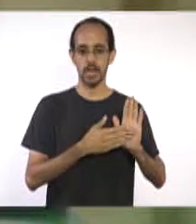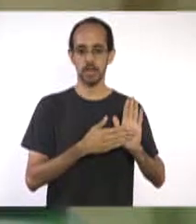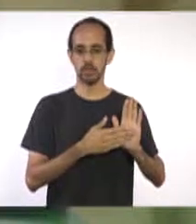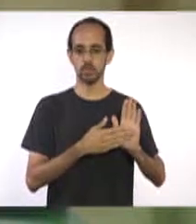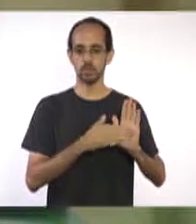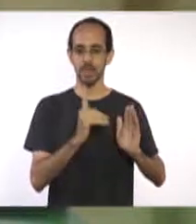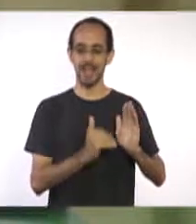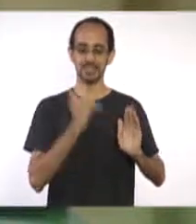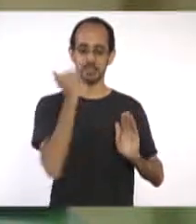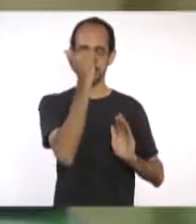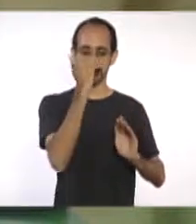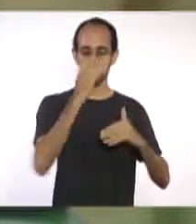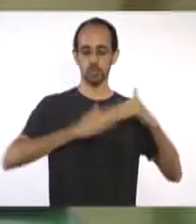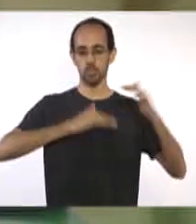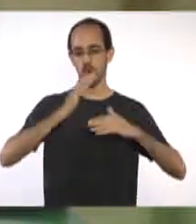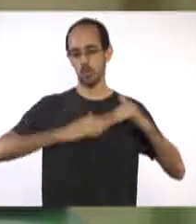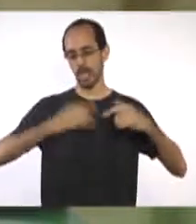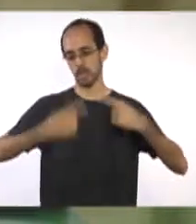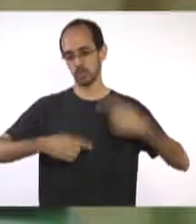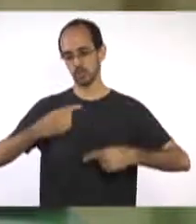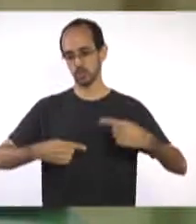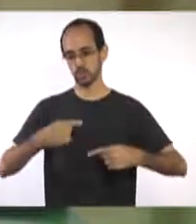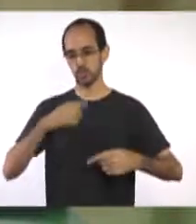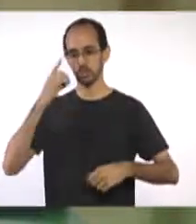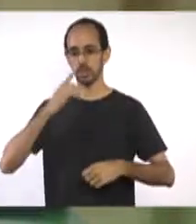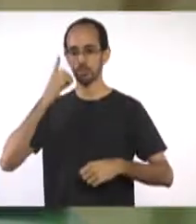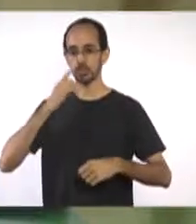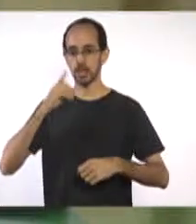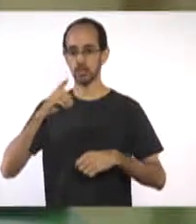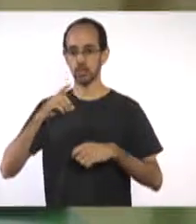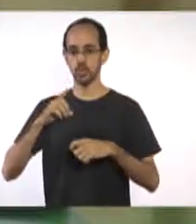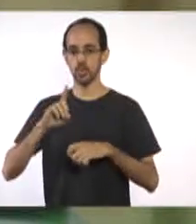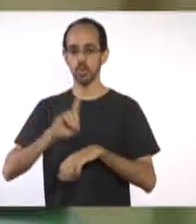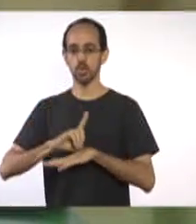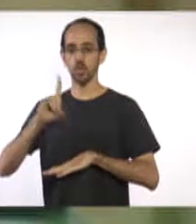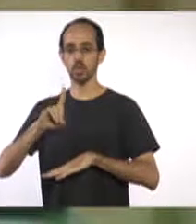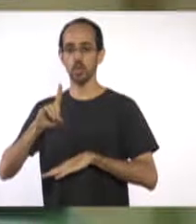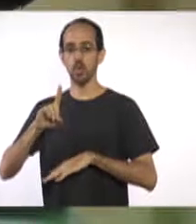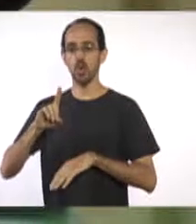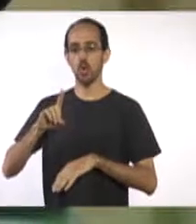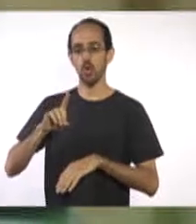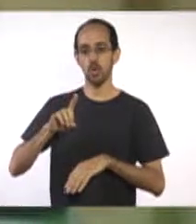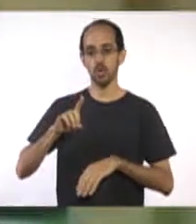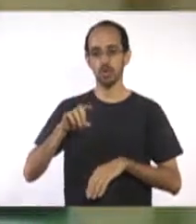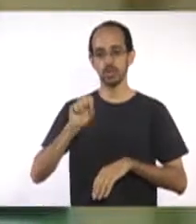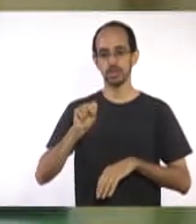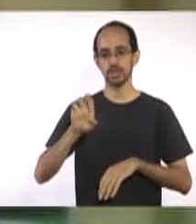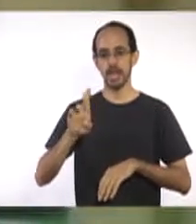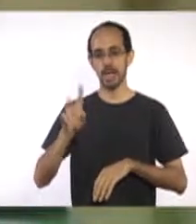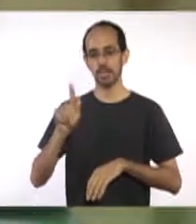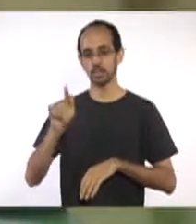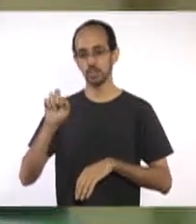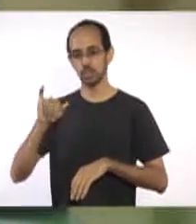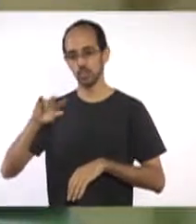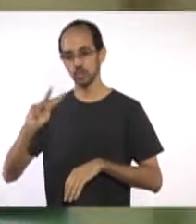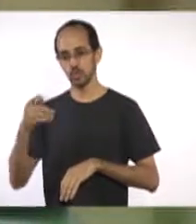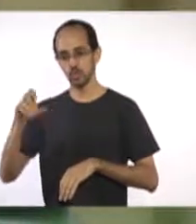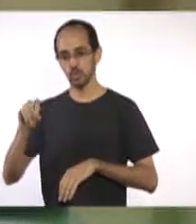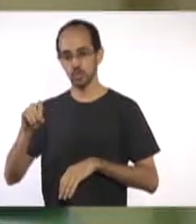discussão. Deputado doutor Serginho, depois deputado Márcio Pacheco, deputado Amorim,